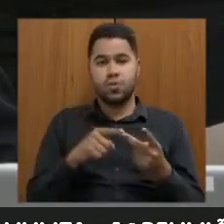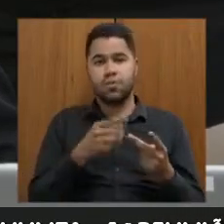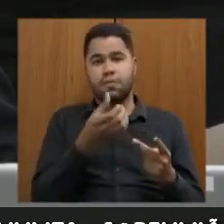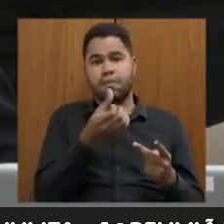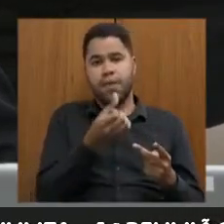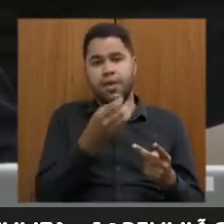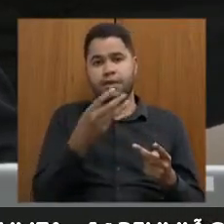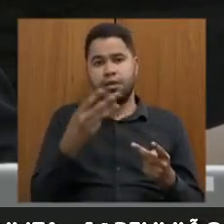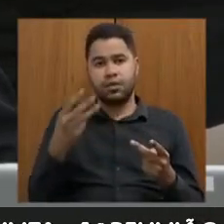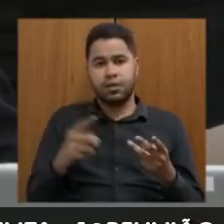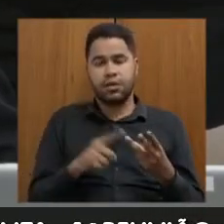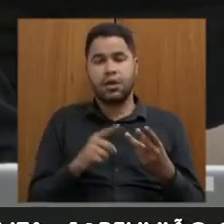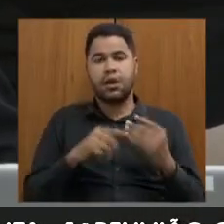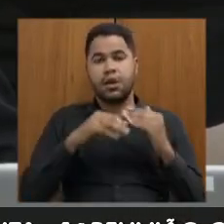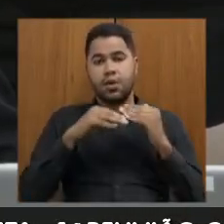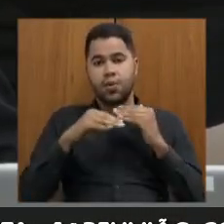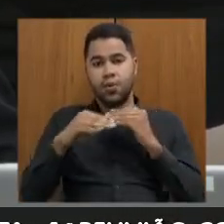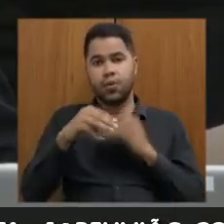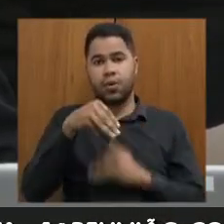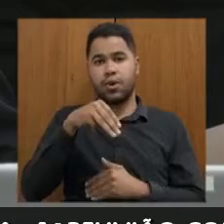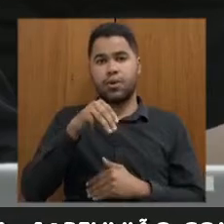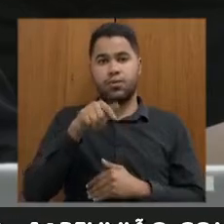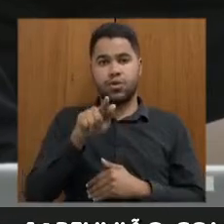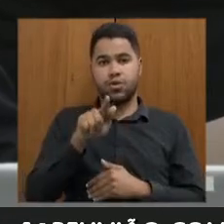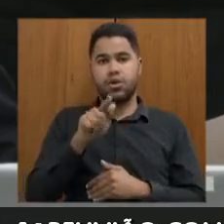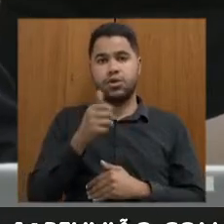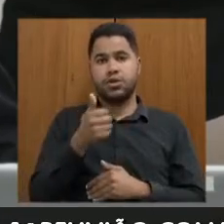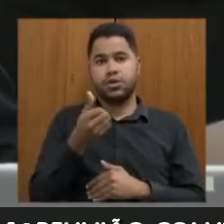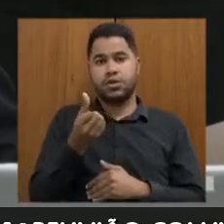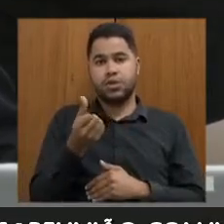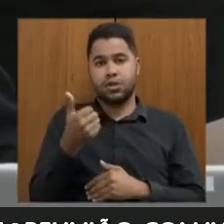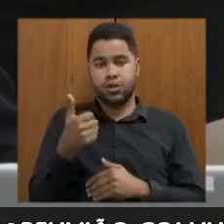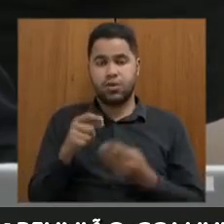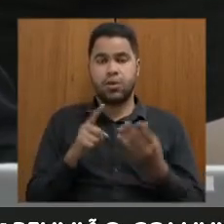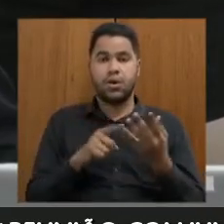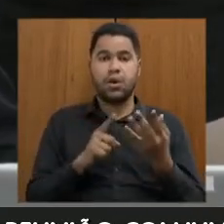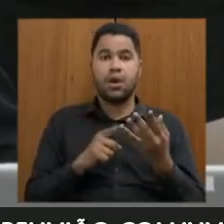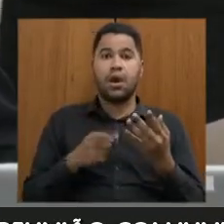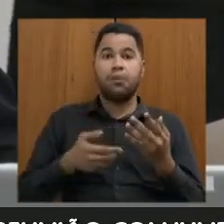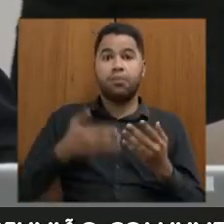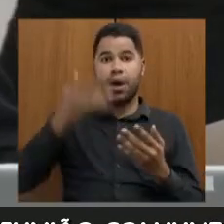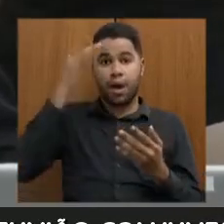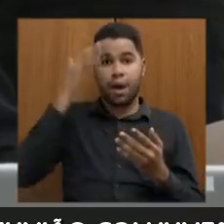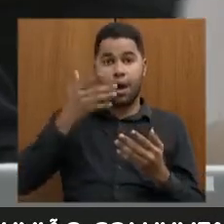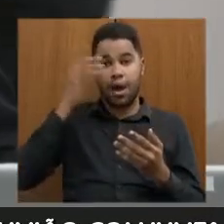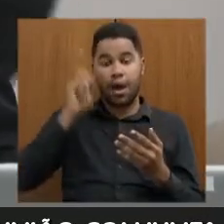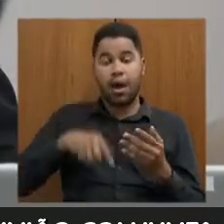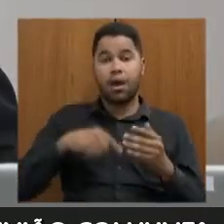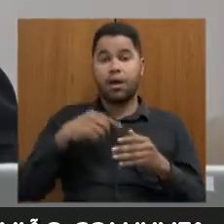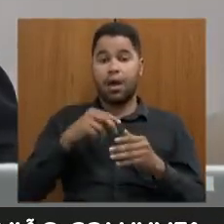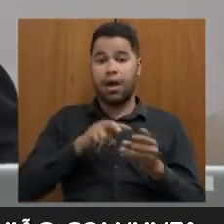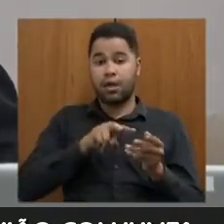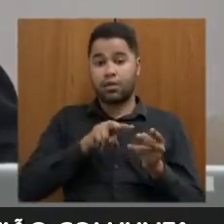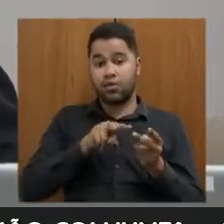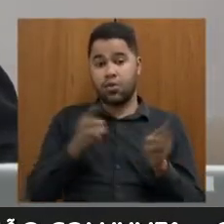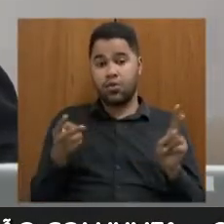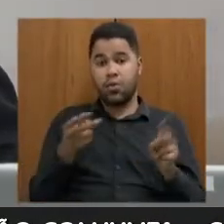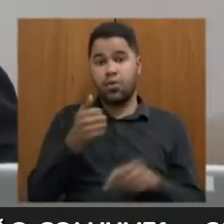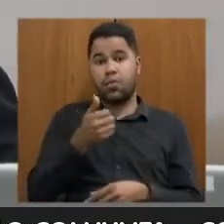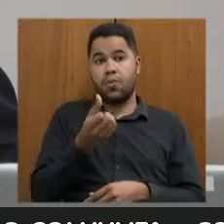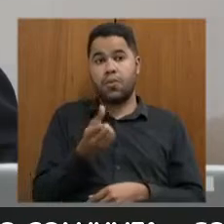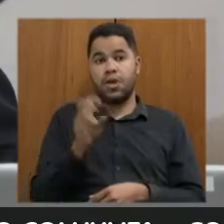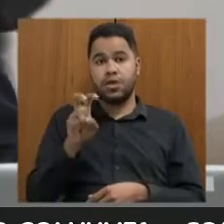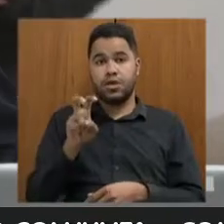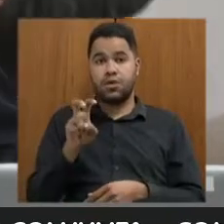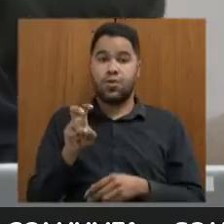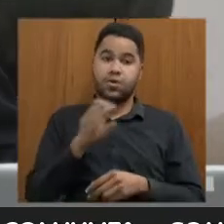viabilizar pavimentação da rodovia mg-161 e acelerar duplicação da br-135 entre a